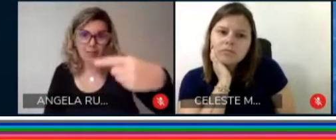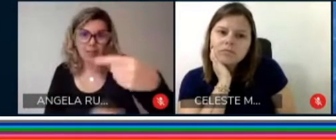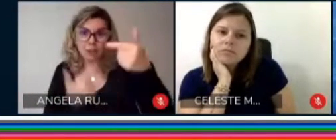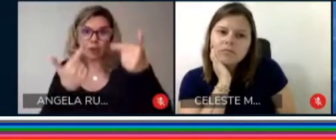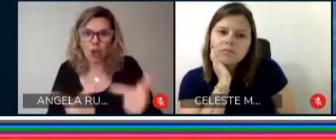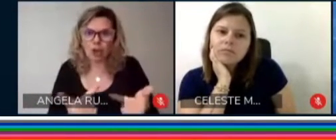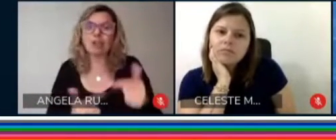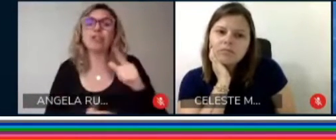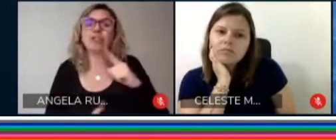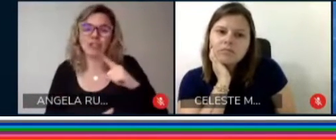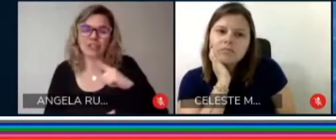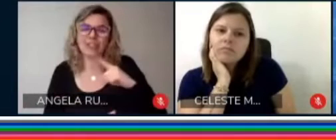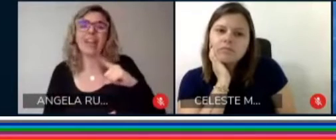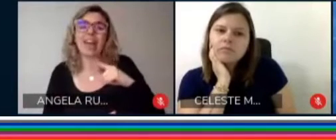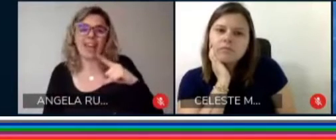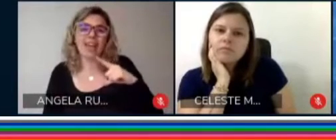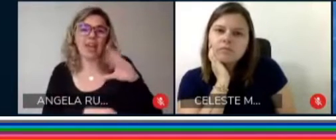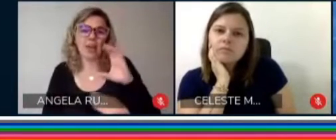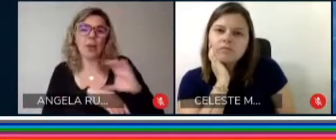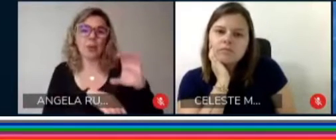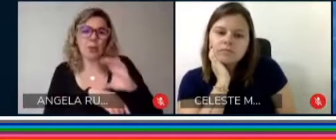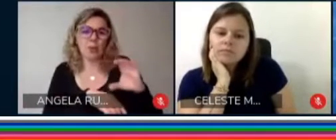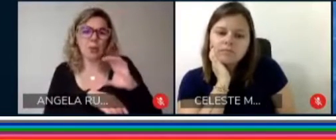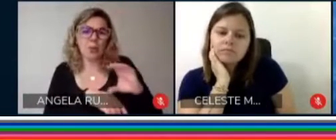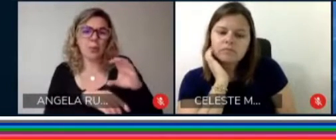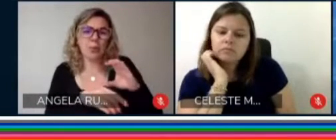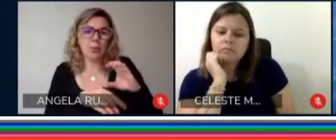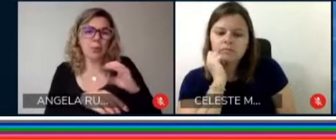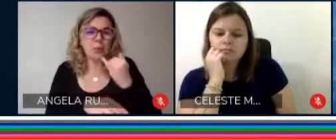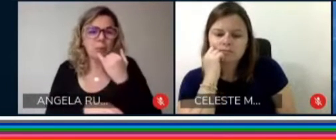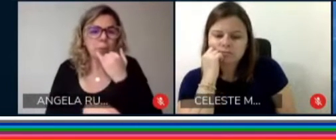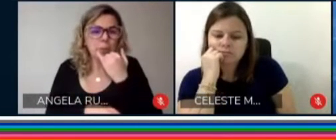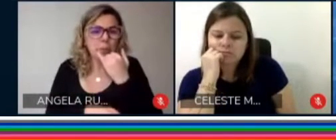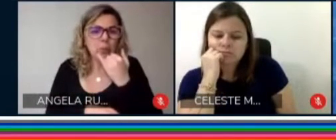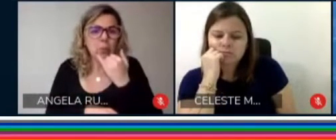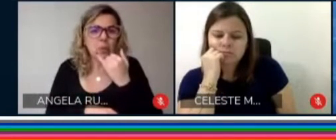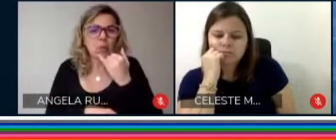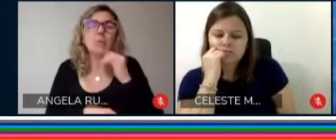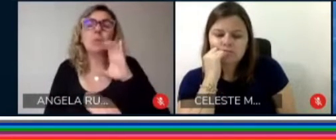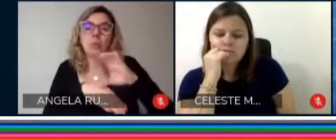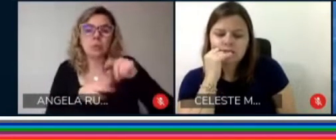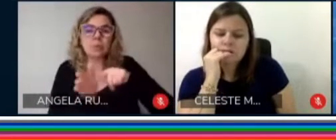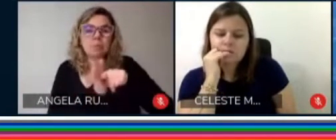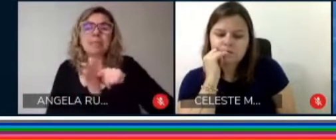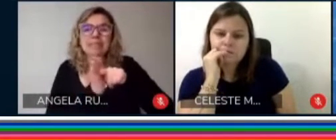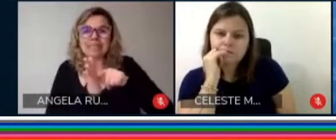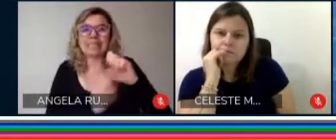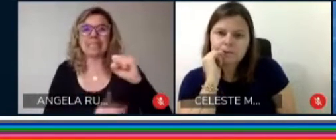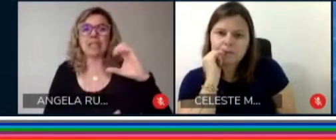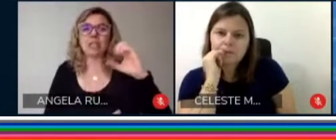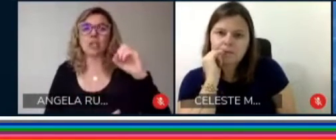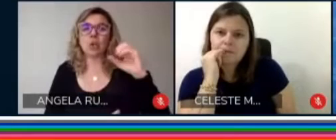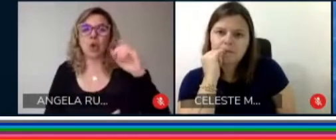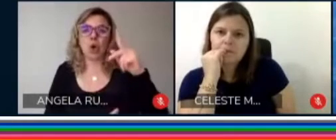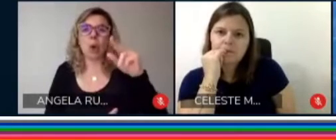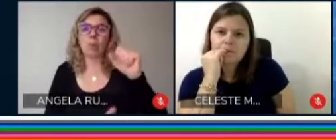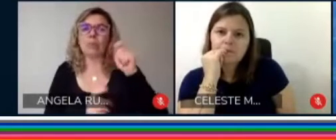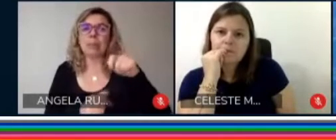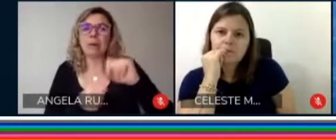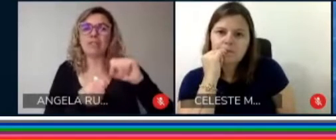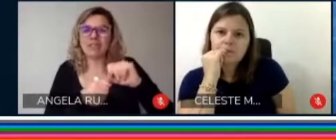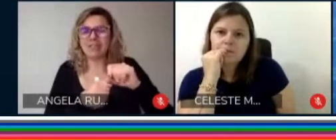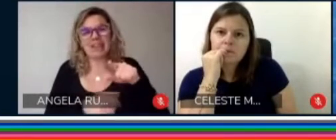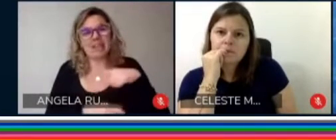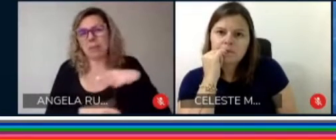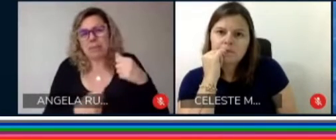felizmente, nós temos o módulo de pesquisa com a Scopus, e daí dá para ter uma noção da riqueza dessa base de dados, né? Então eu não